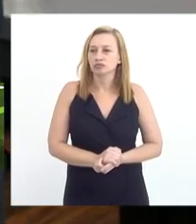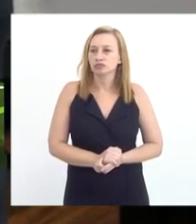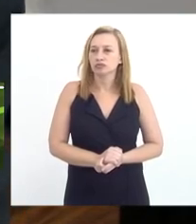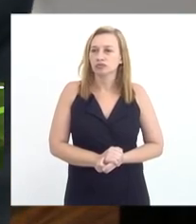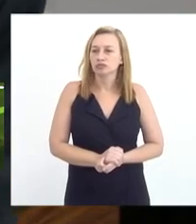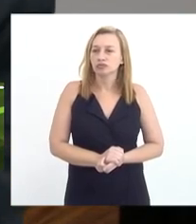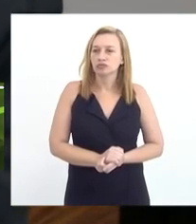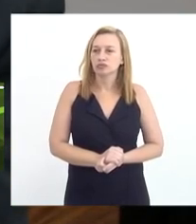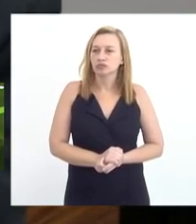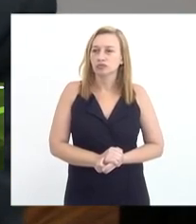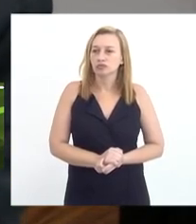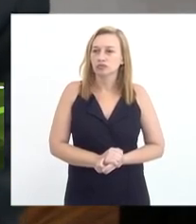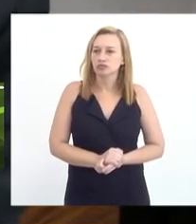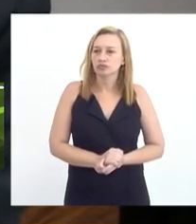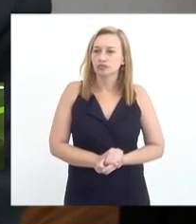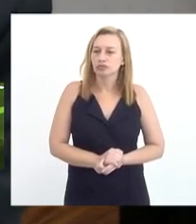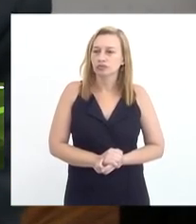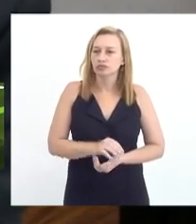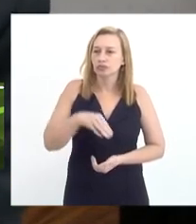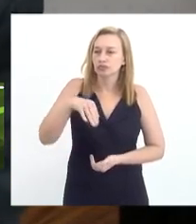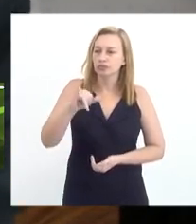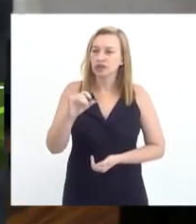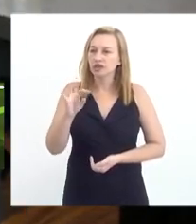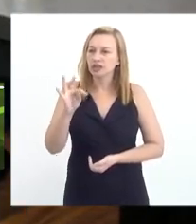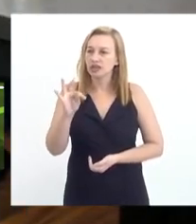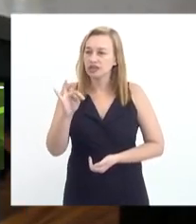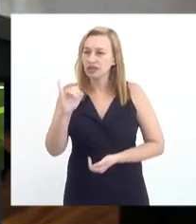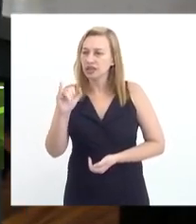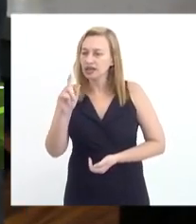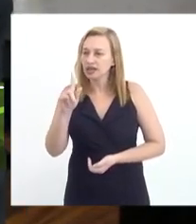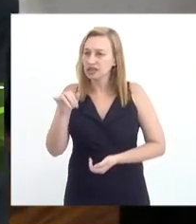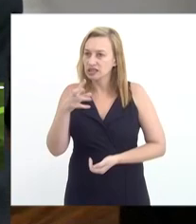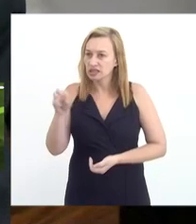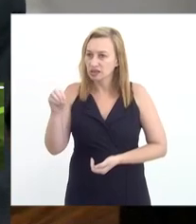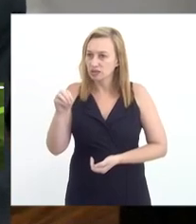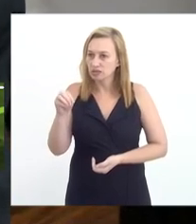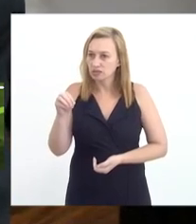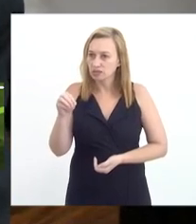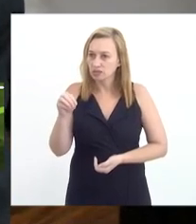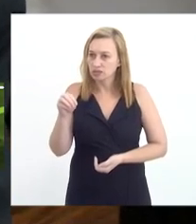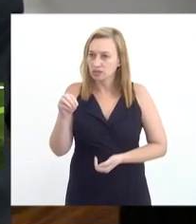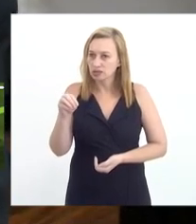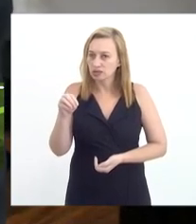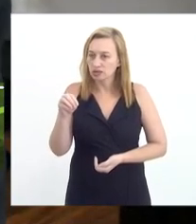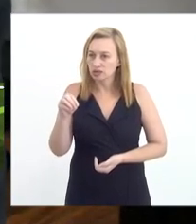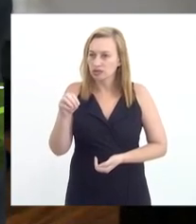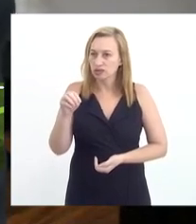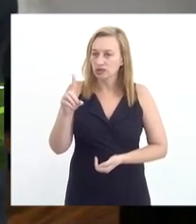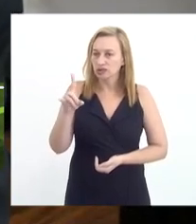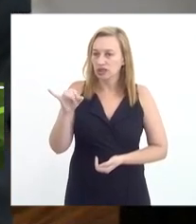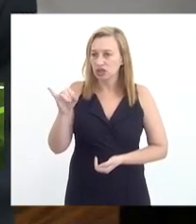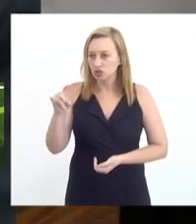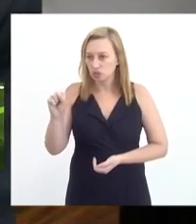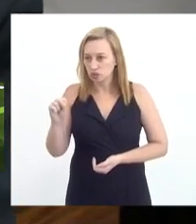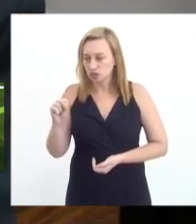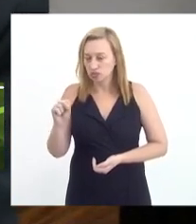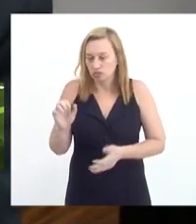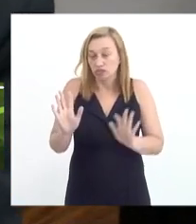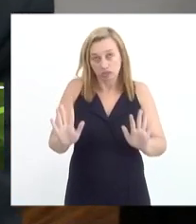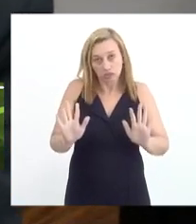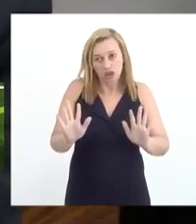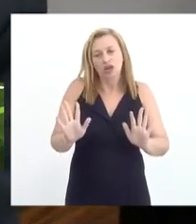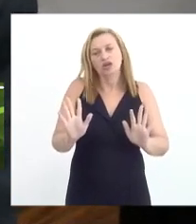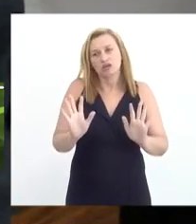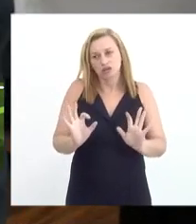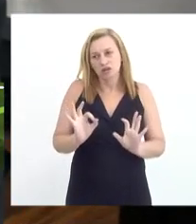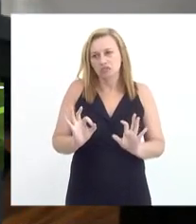Mitigação De danos Claro que nenhum De nós aqui Gostaria de estar Em